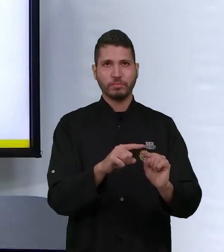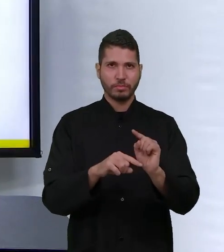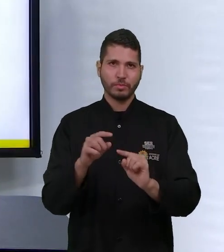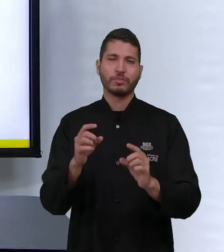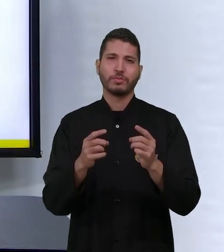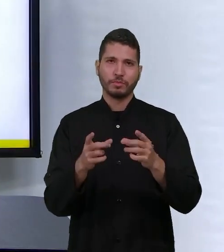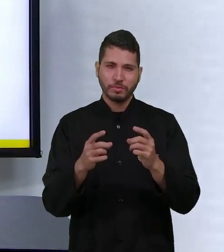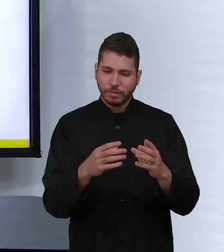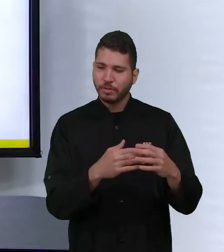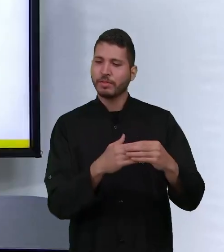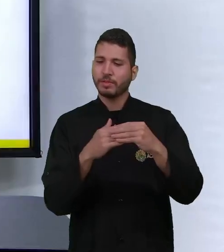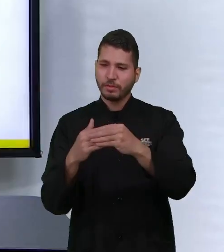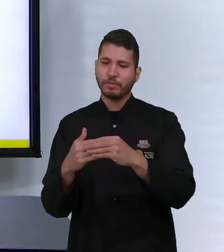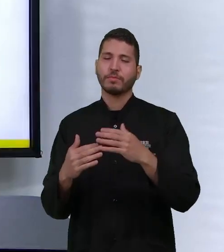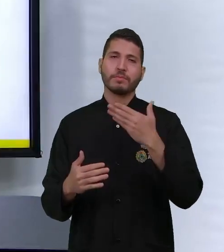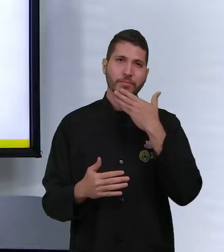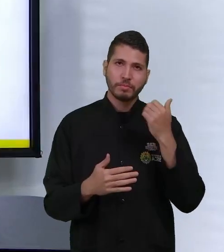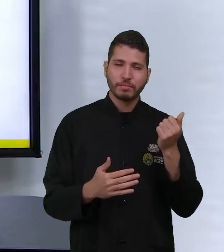de uma forma geral.